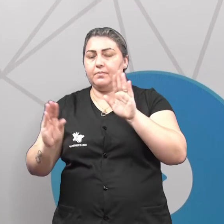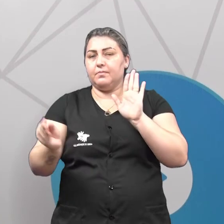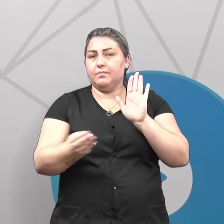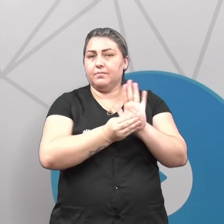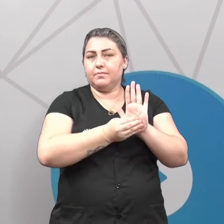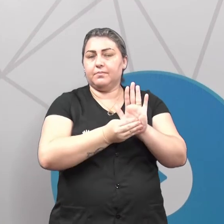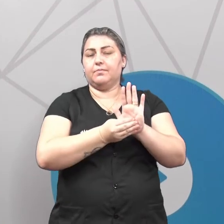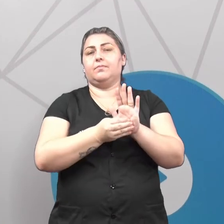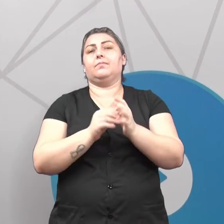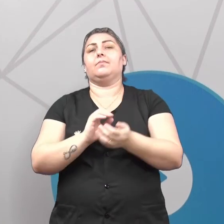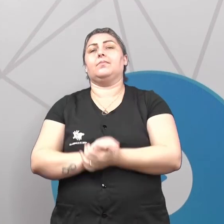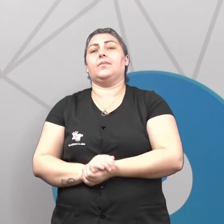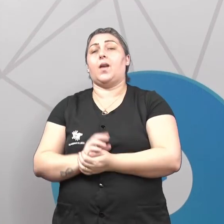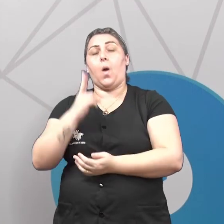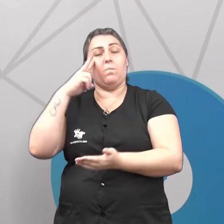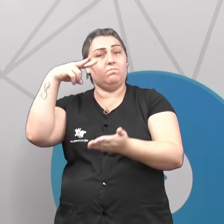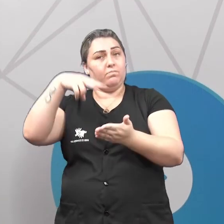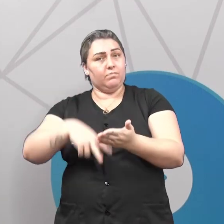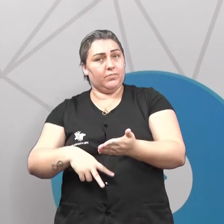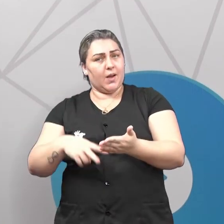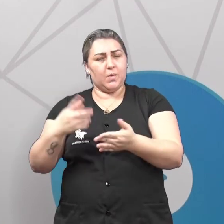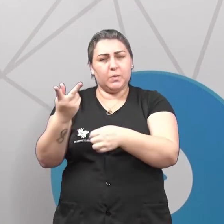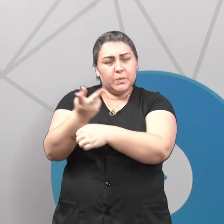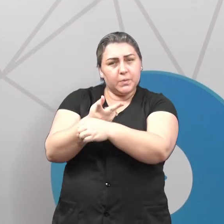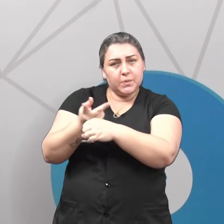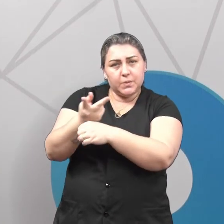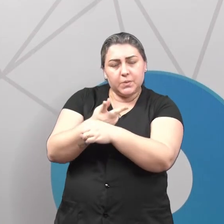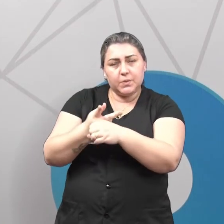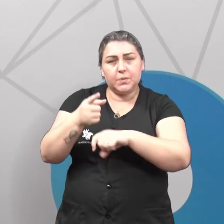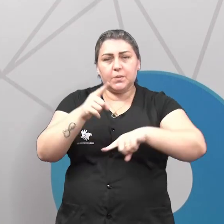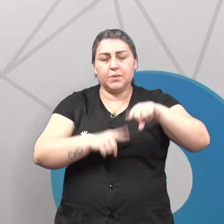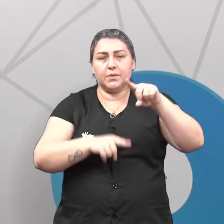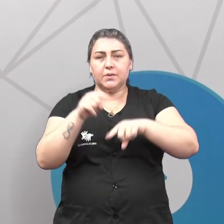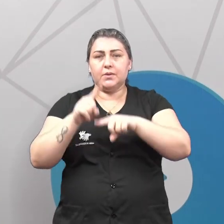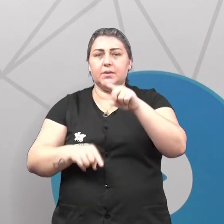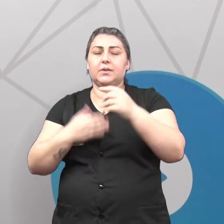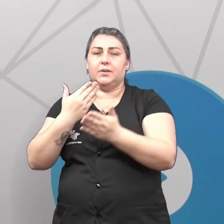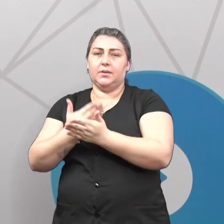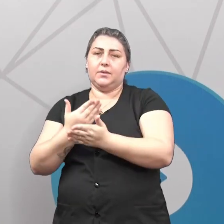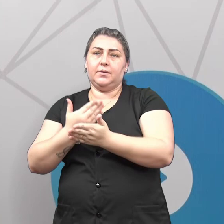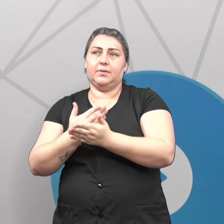seu alcance. Então, dê uma olhadinha, procure lá os materiais